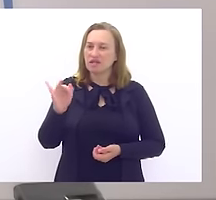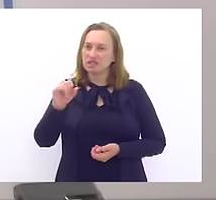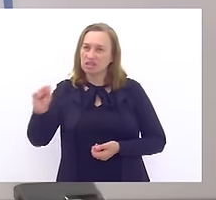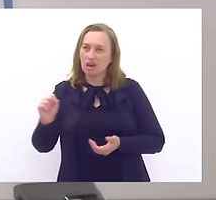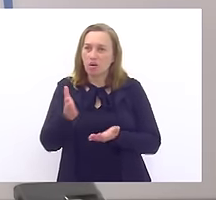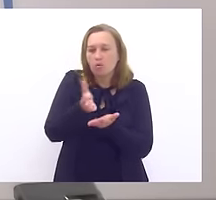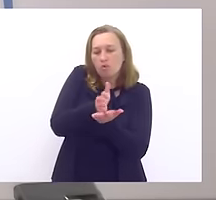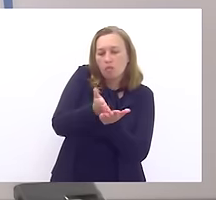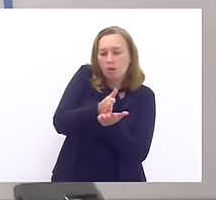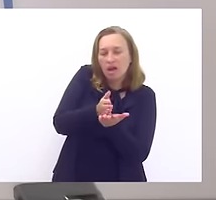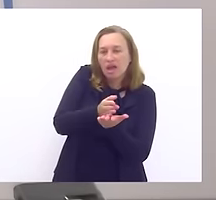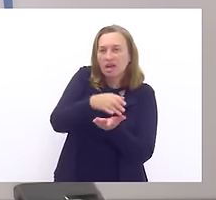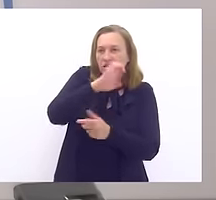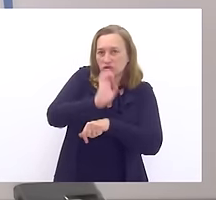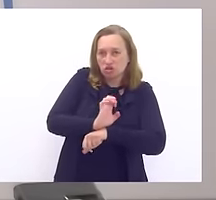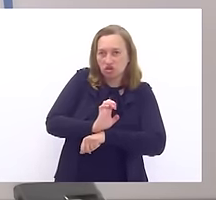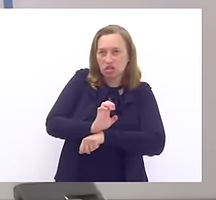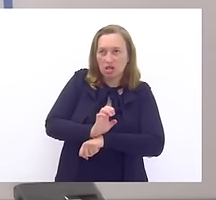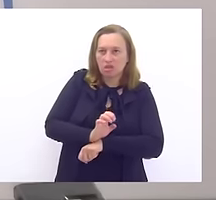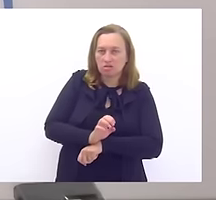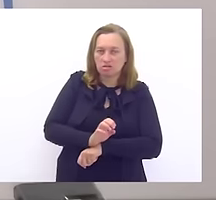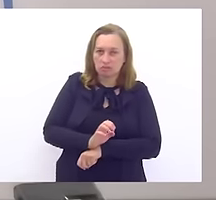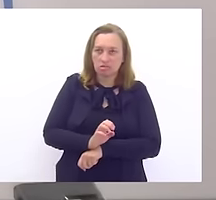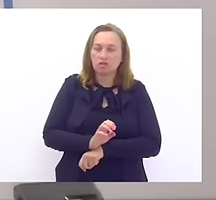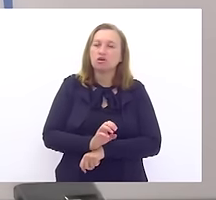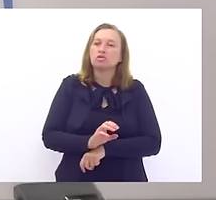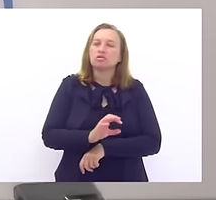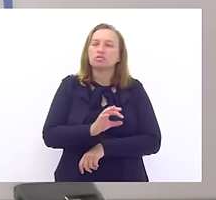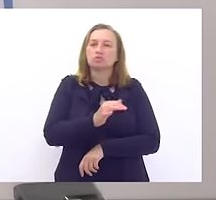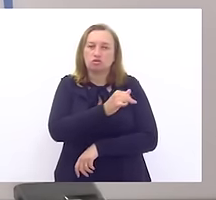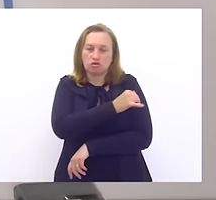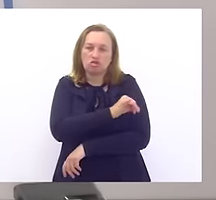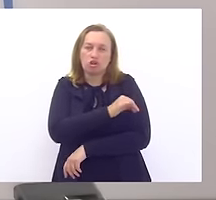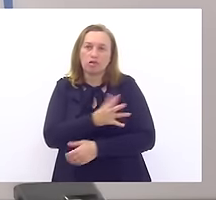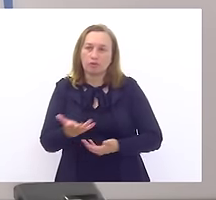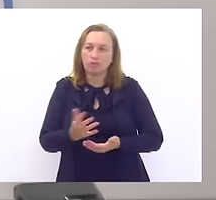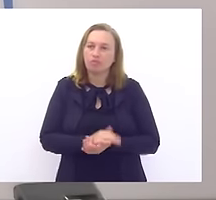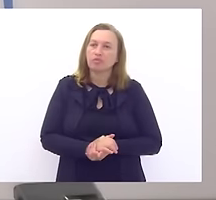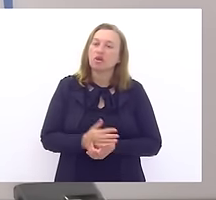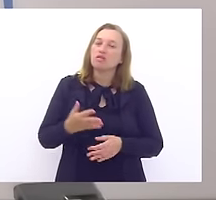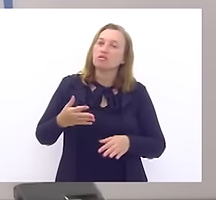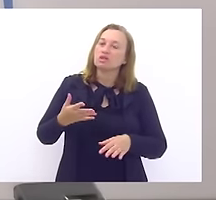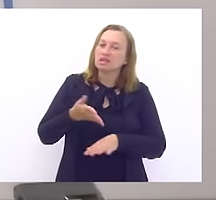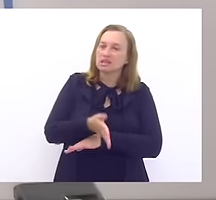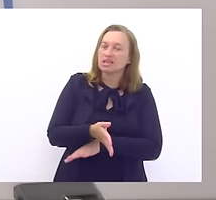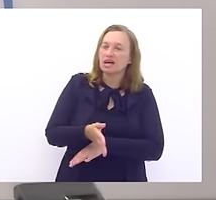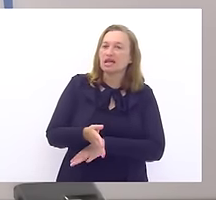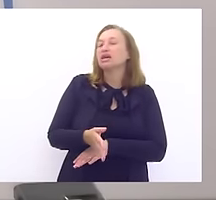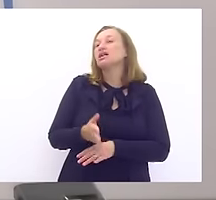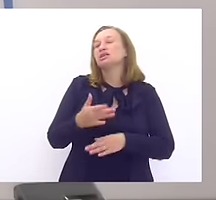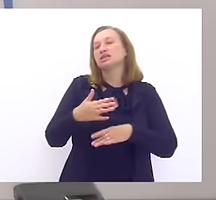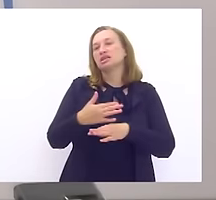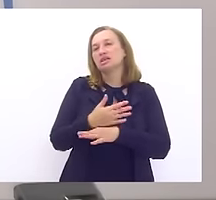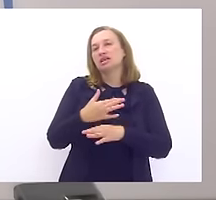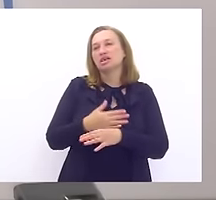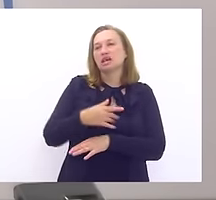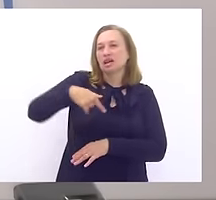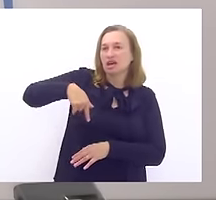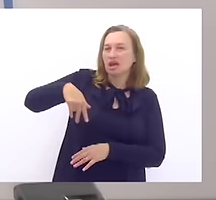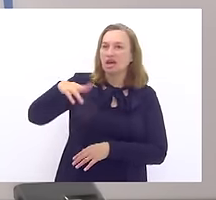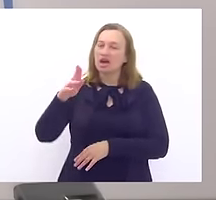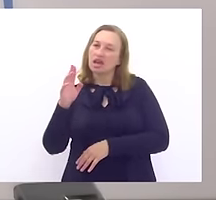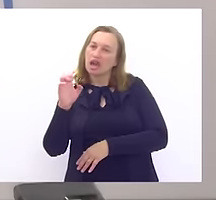a primeira abordagem é a primeira presença do estado do Rio de Janeiro na fronteira quando você sai de que Luzia dentro o estado do Rio de Janeiro